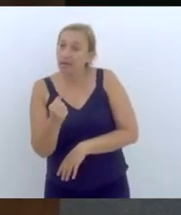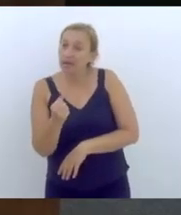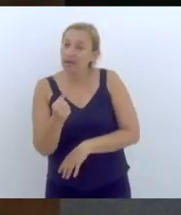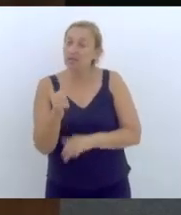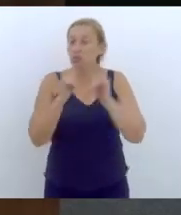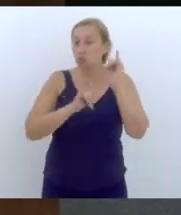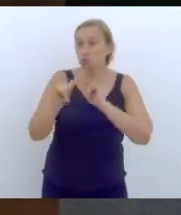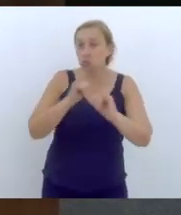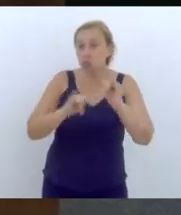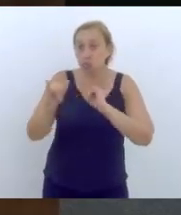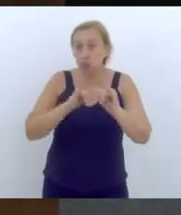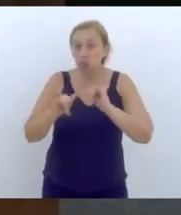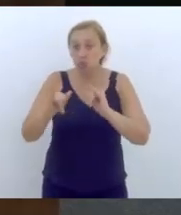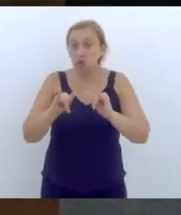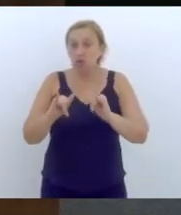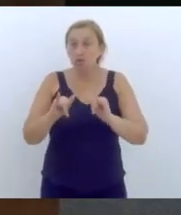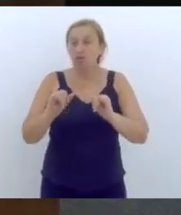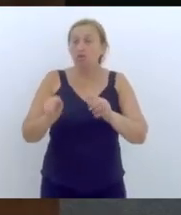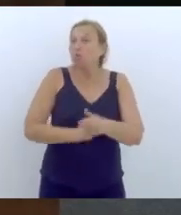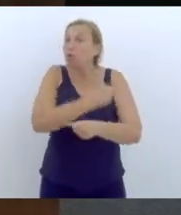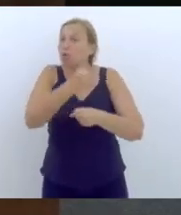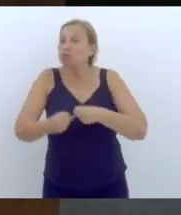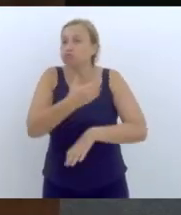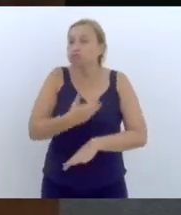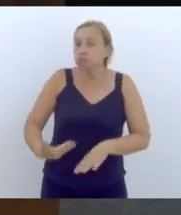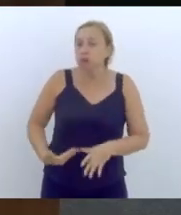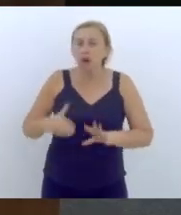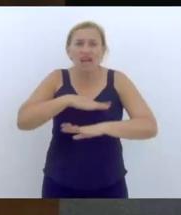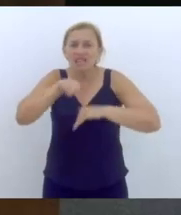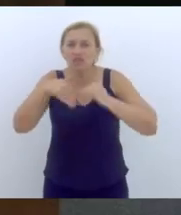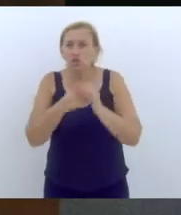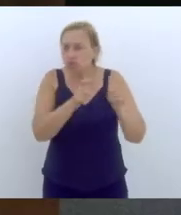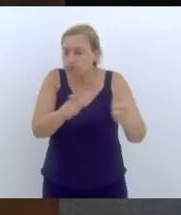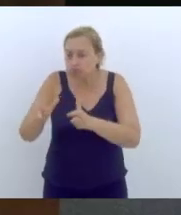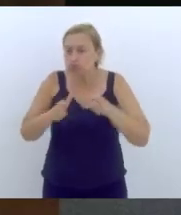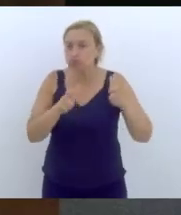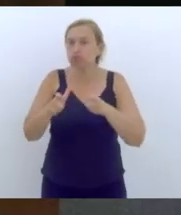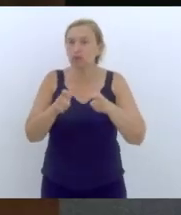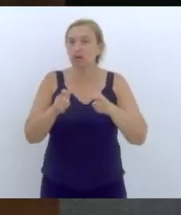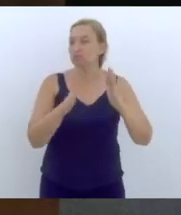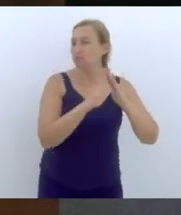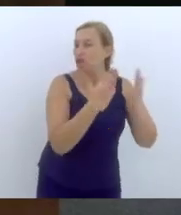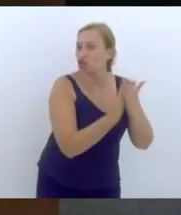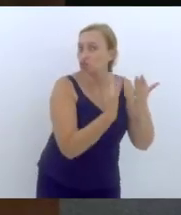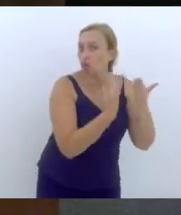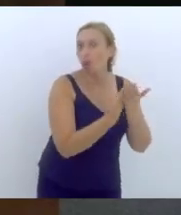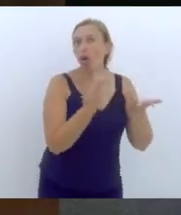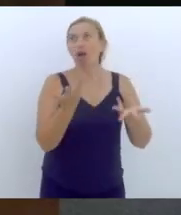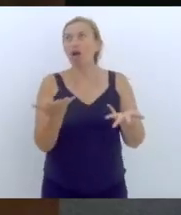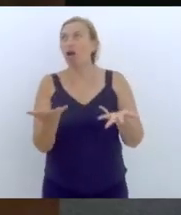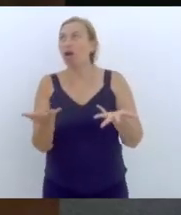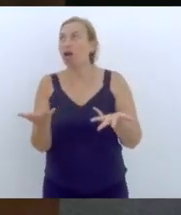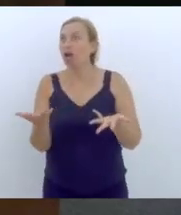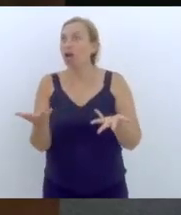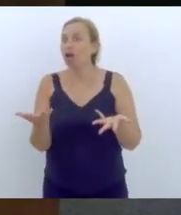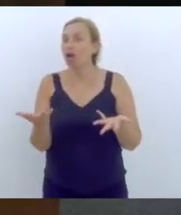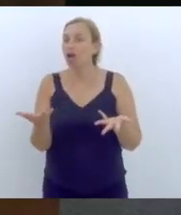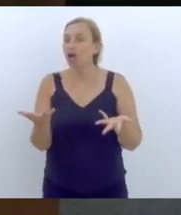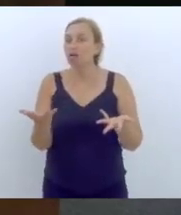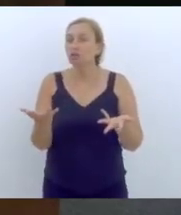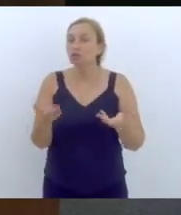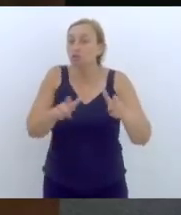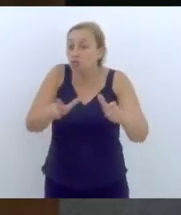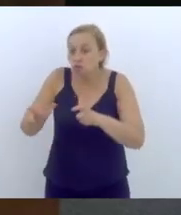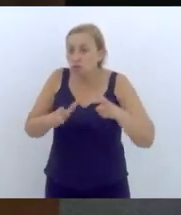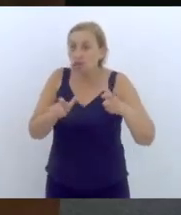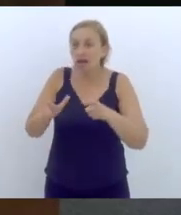publicitárias encampadas pelo poder público em todos os lugares, seja nas escolas, seja nos